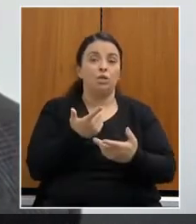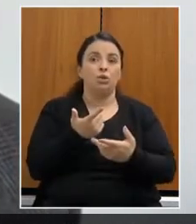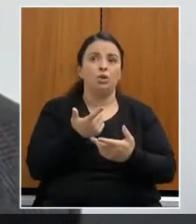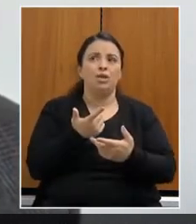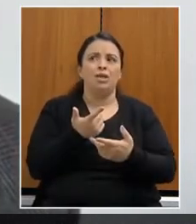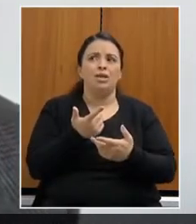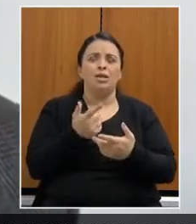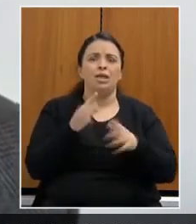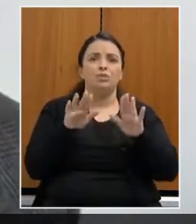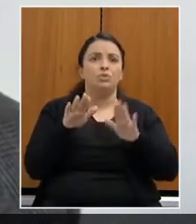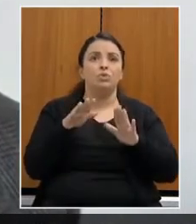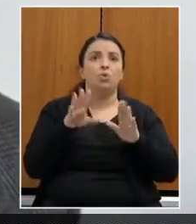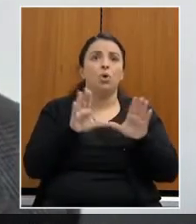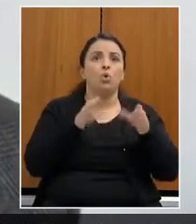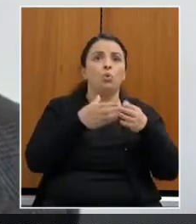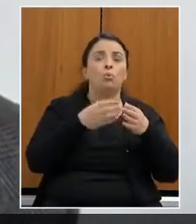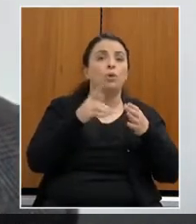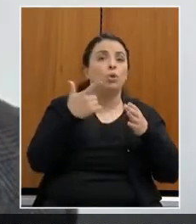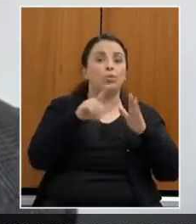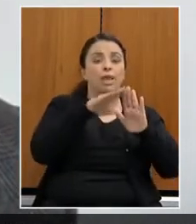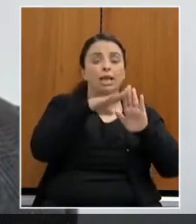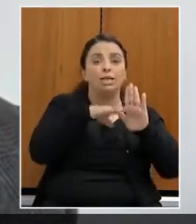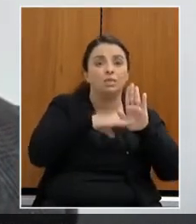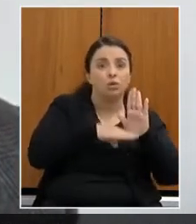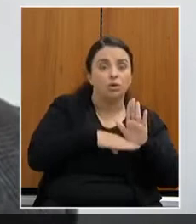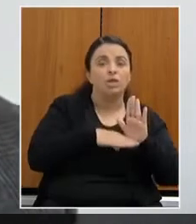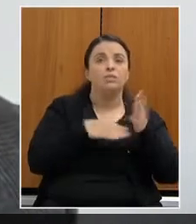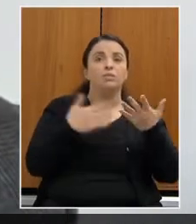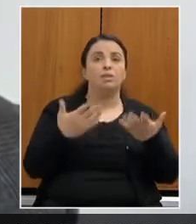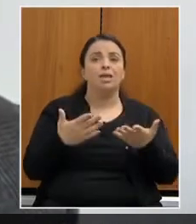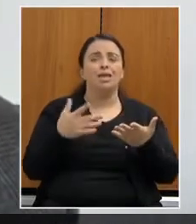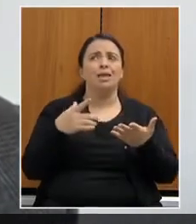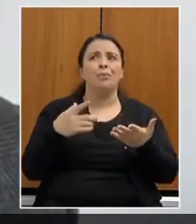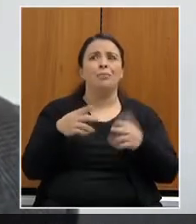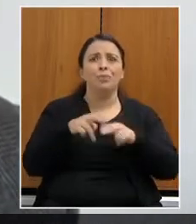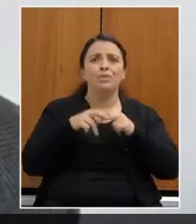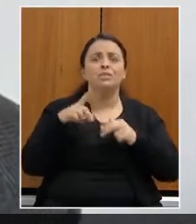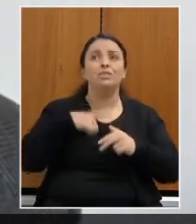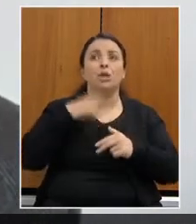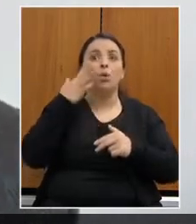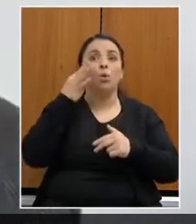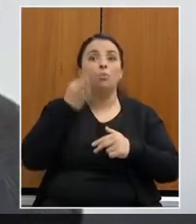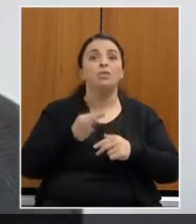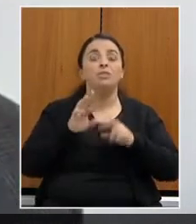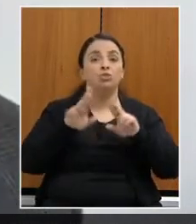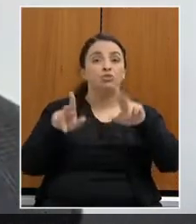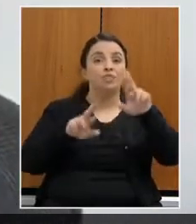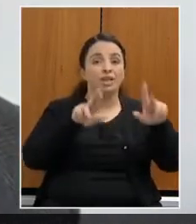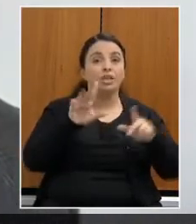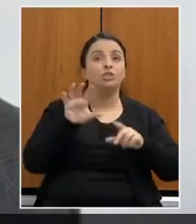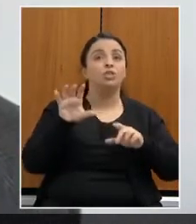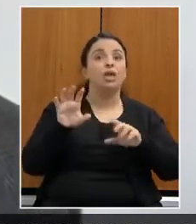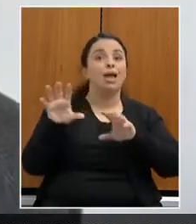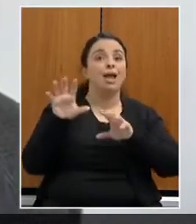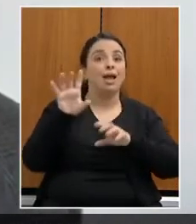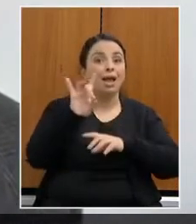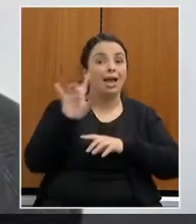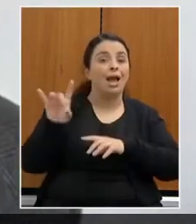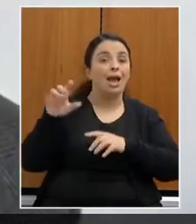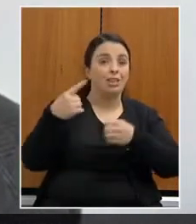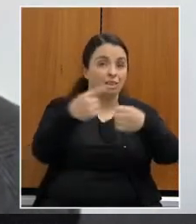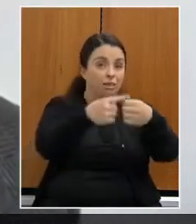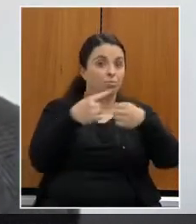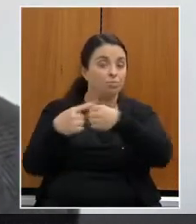do PNI ou tendo entendimento diferente de municípios para municípios e às vezes município